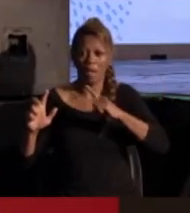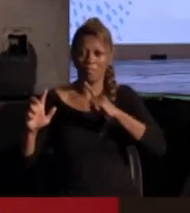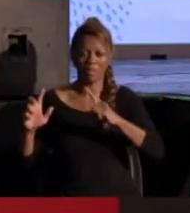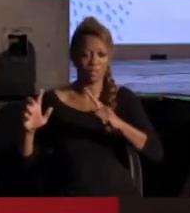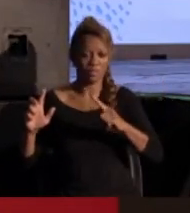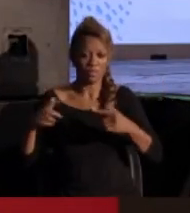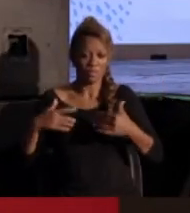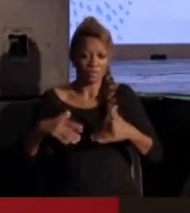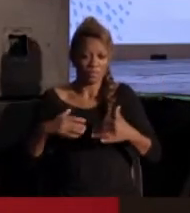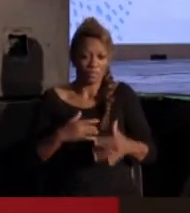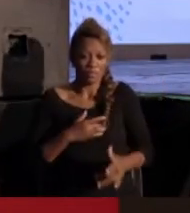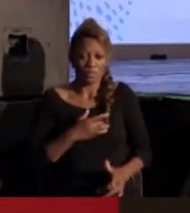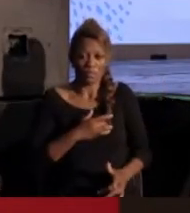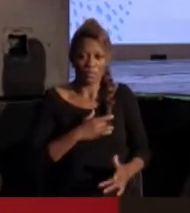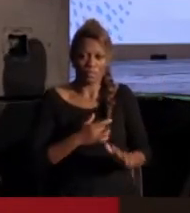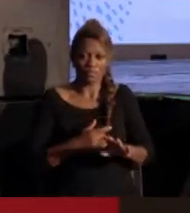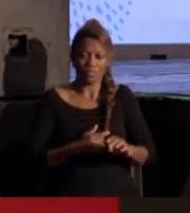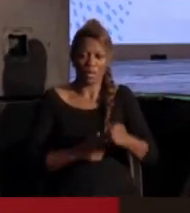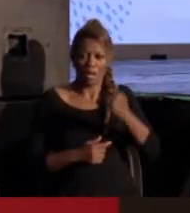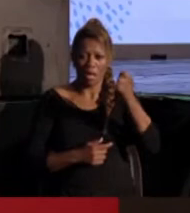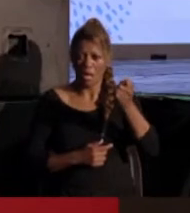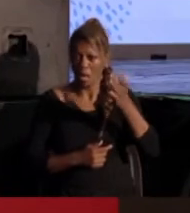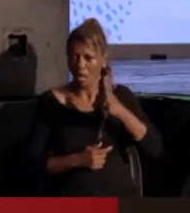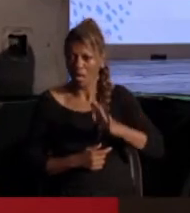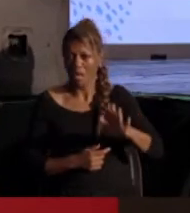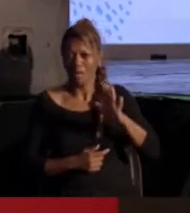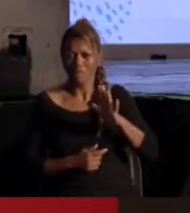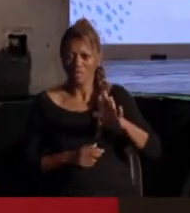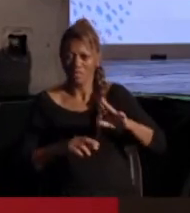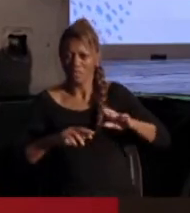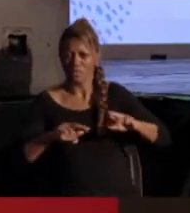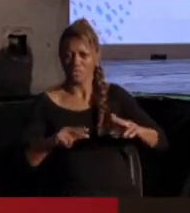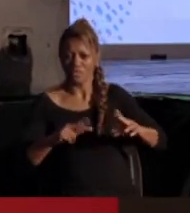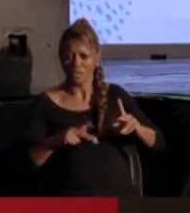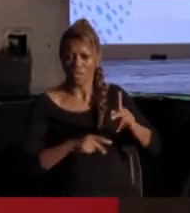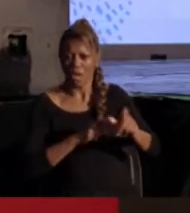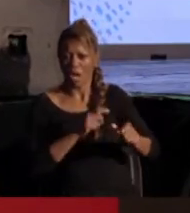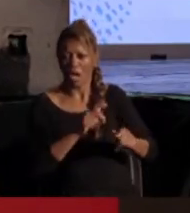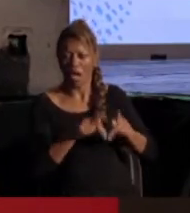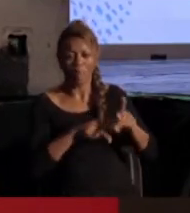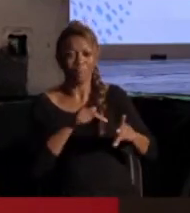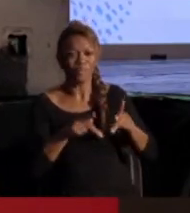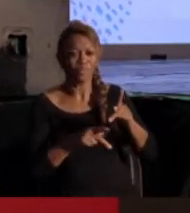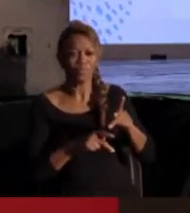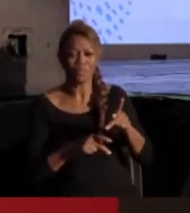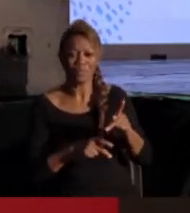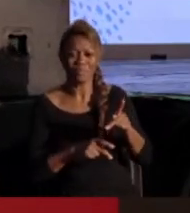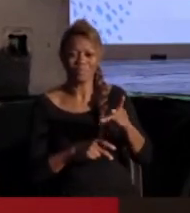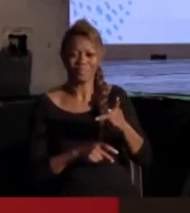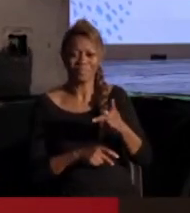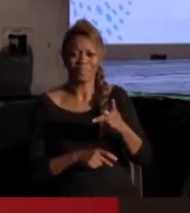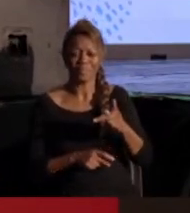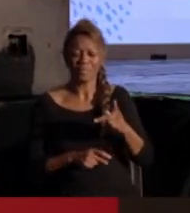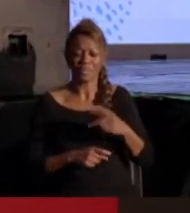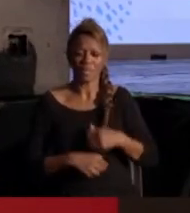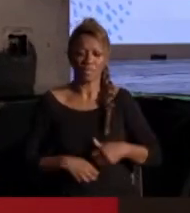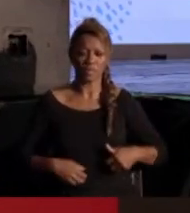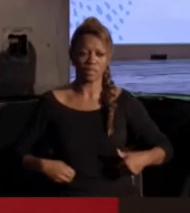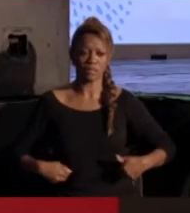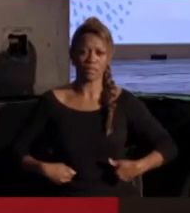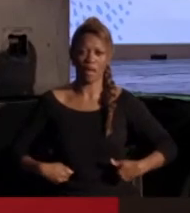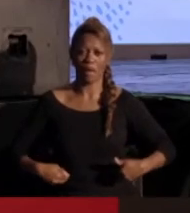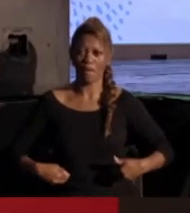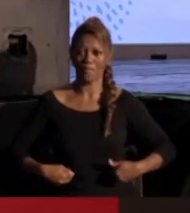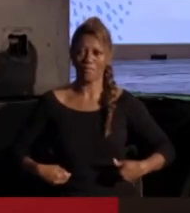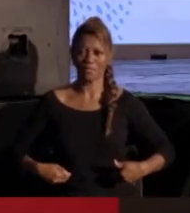aquilo. E quando eu chego em África, quando estou ali em Moçambique, as pessoas pegavam o microfone e desembrulhavam-se